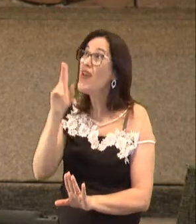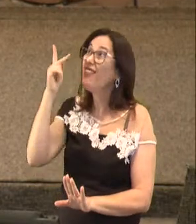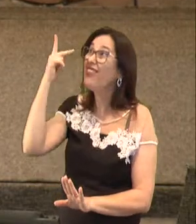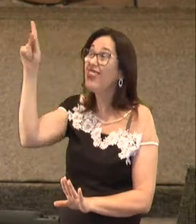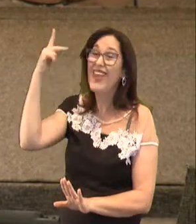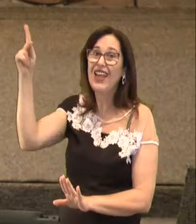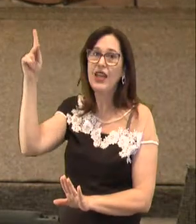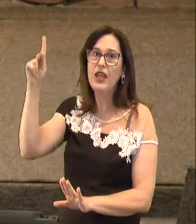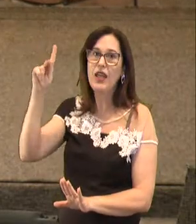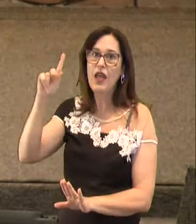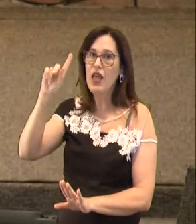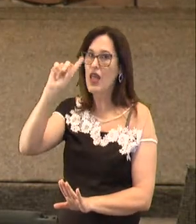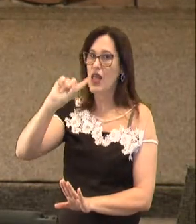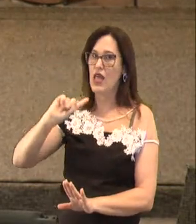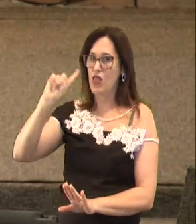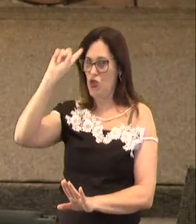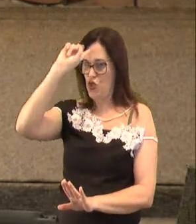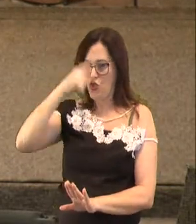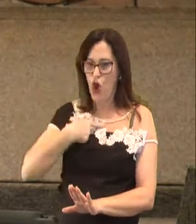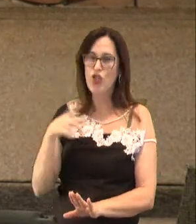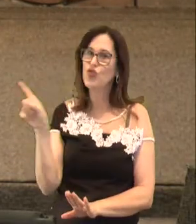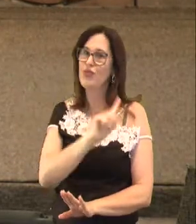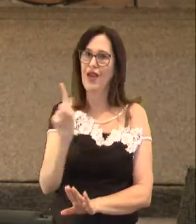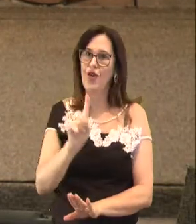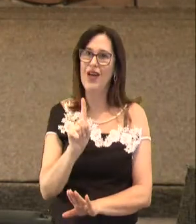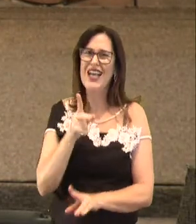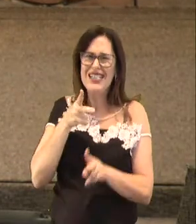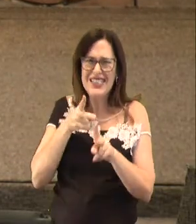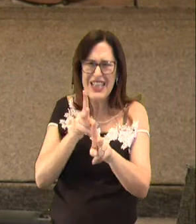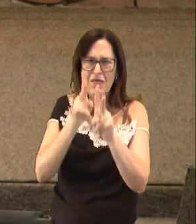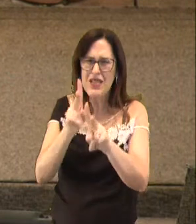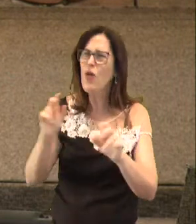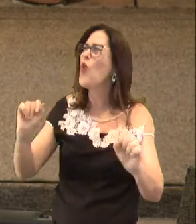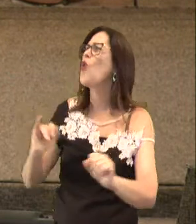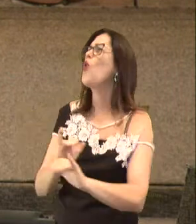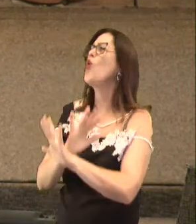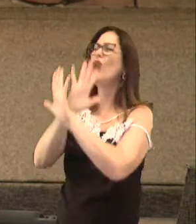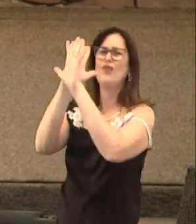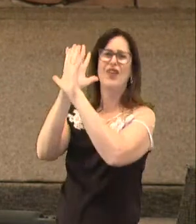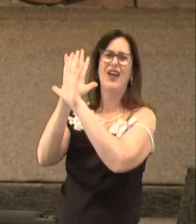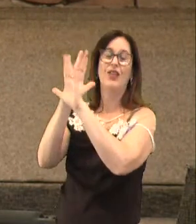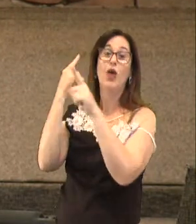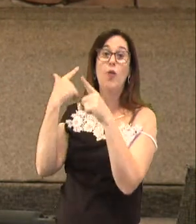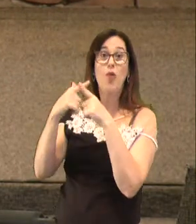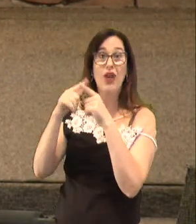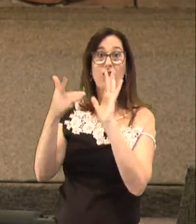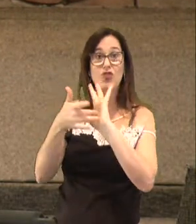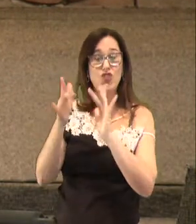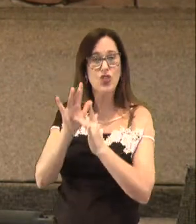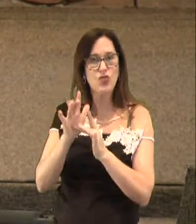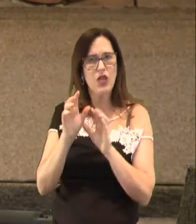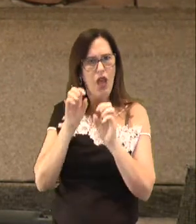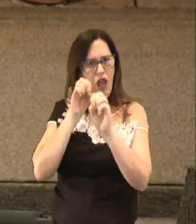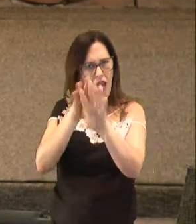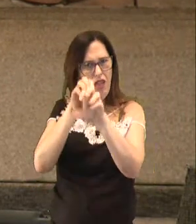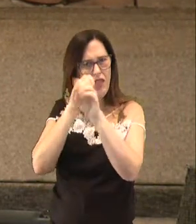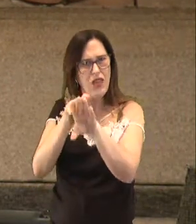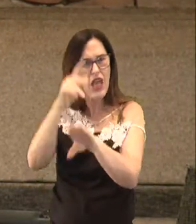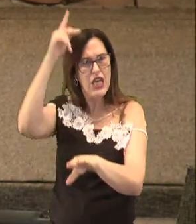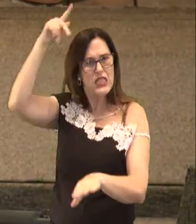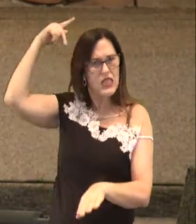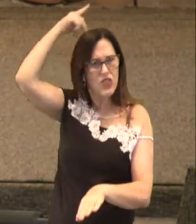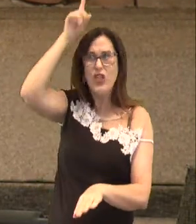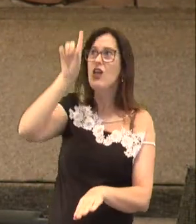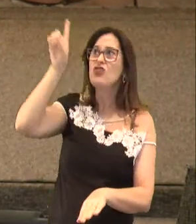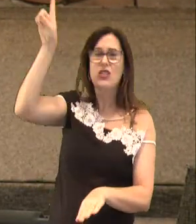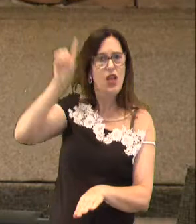dele e não o nosso deve sempre ser glorificado. Portanto, Jesus estava ensinando sobre a santidade de